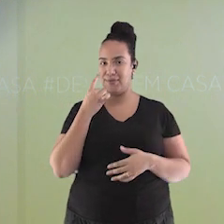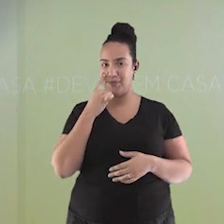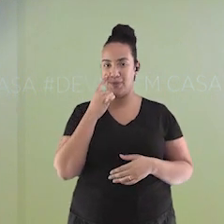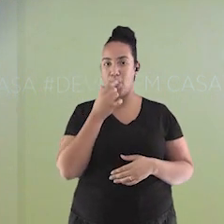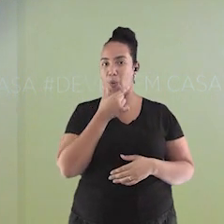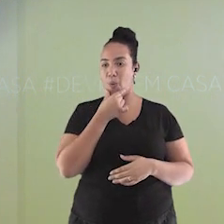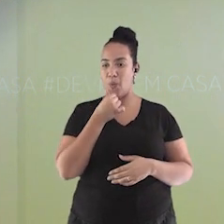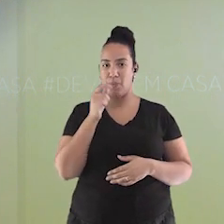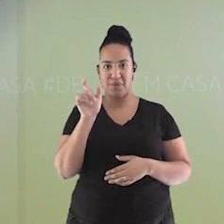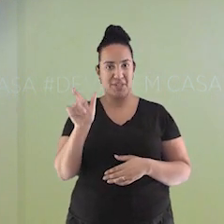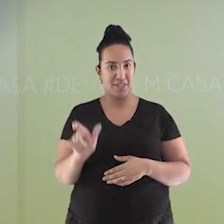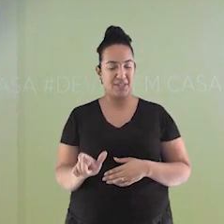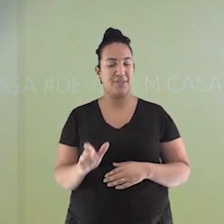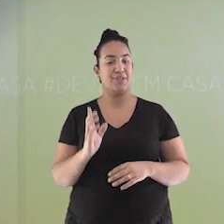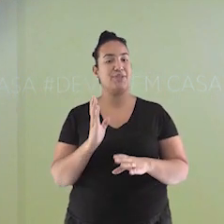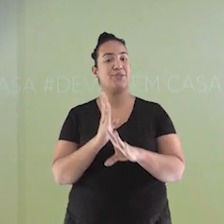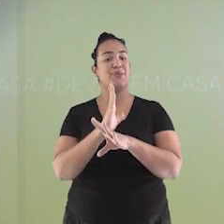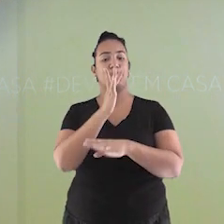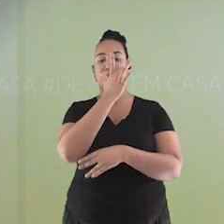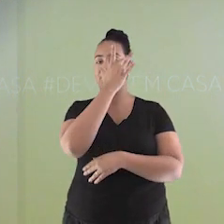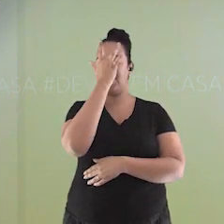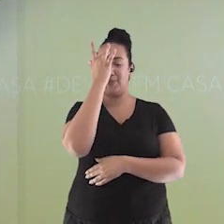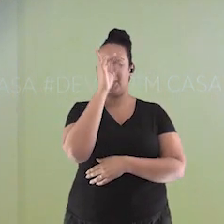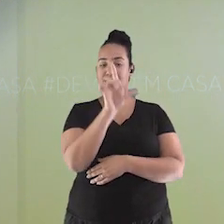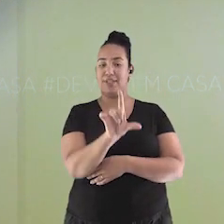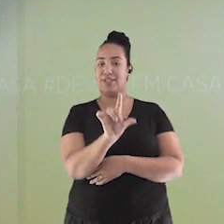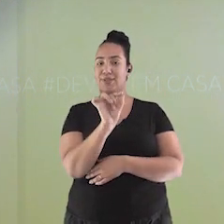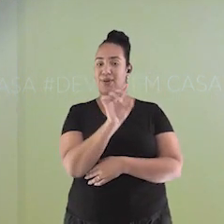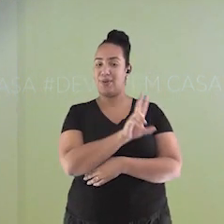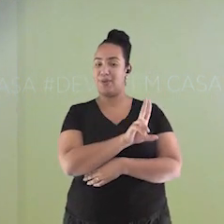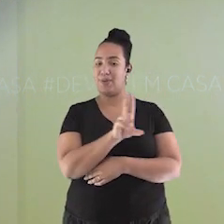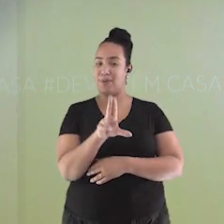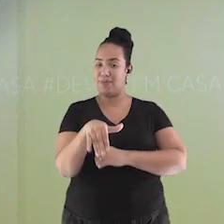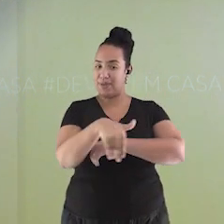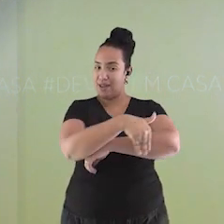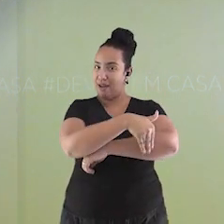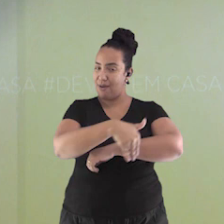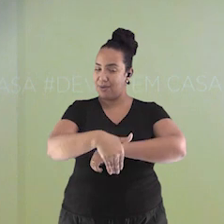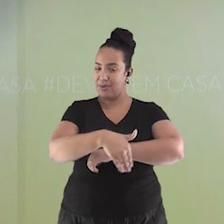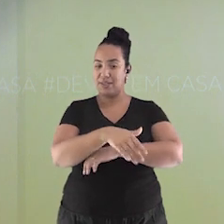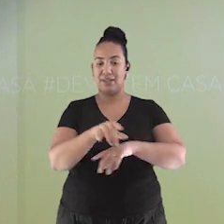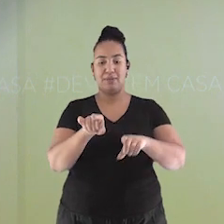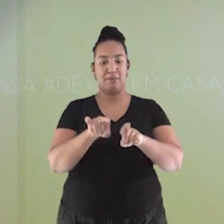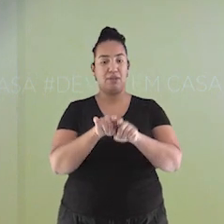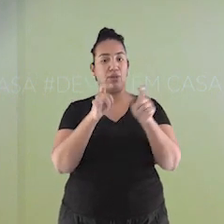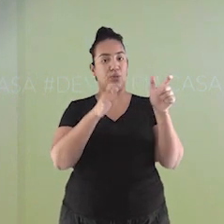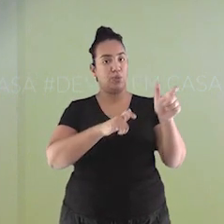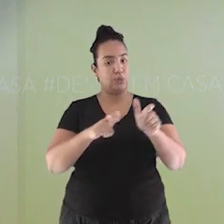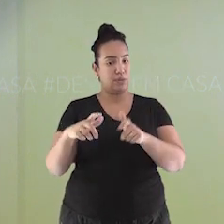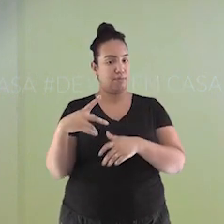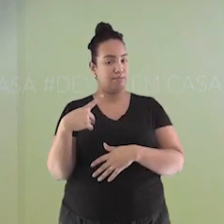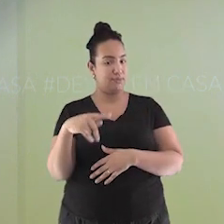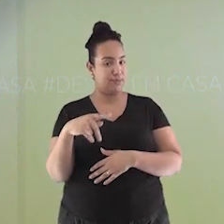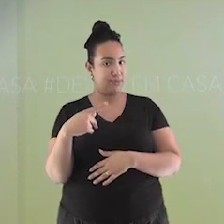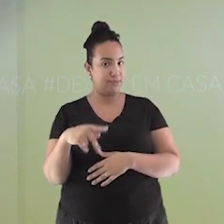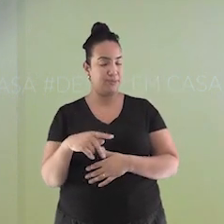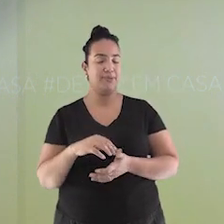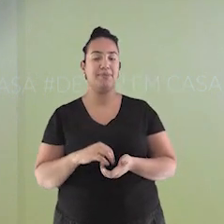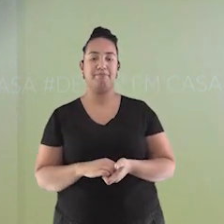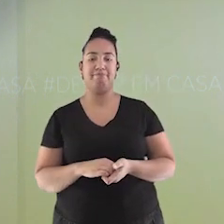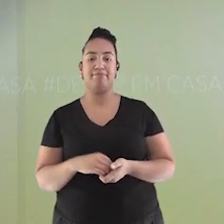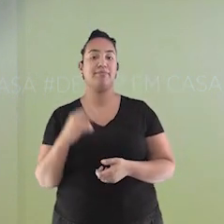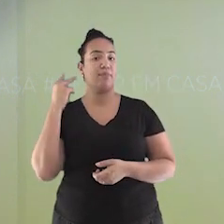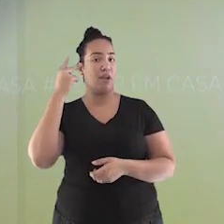finalmente descobriu quem escolhe os nomes das ruas e estabelecimentos públicos das cidades.